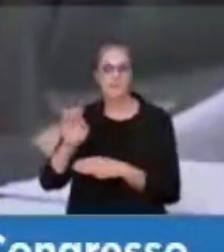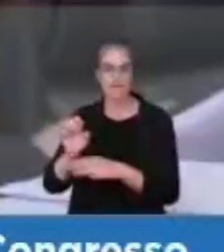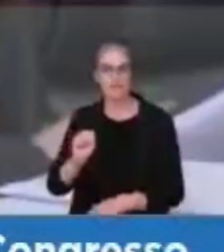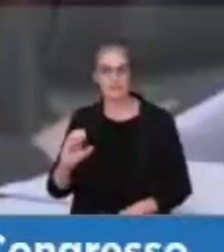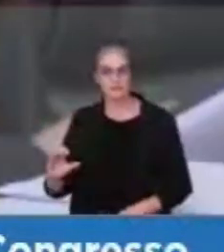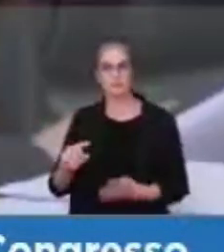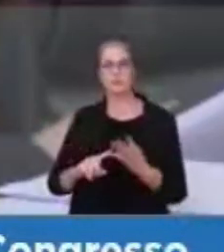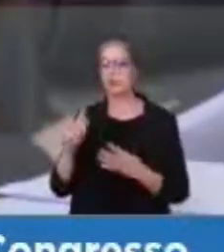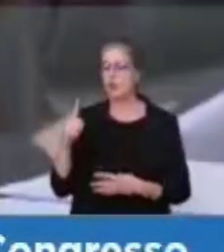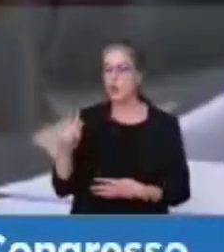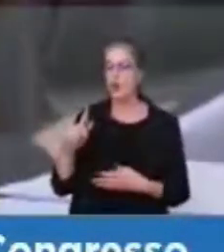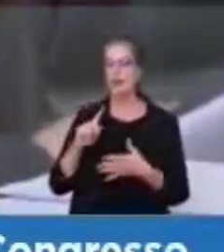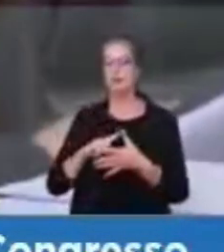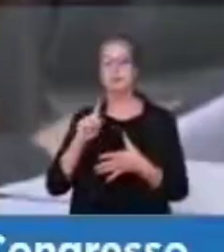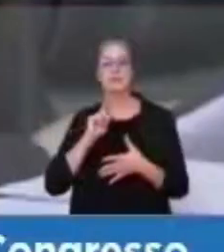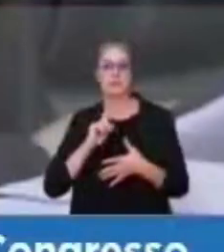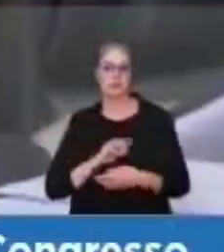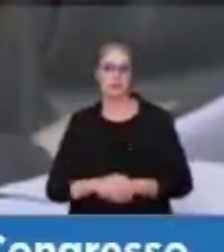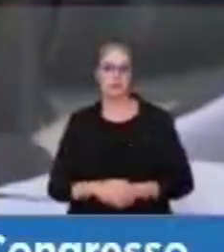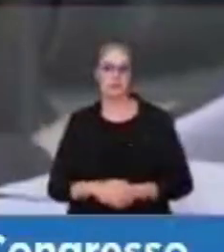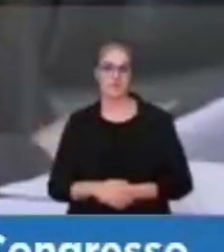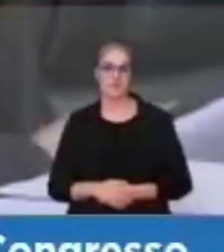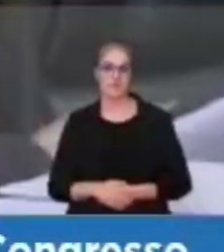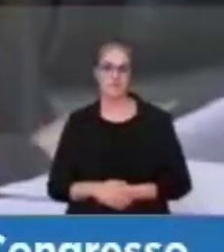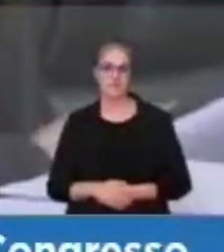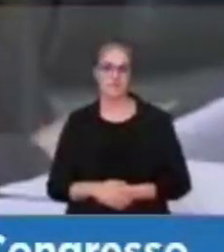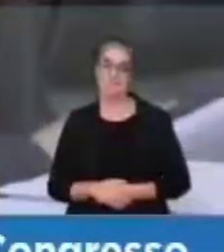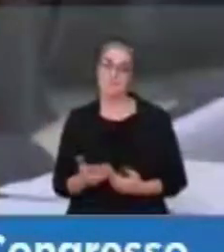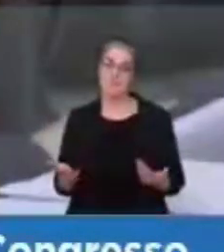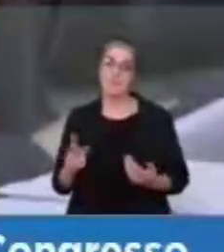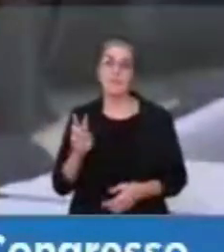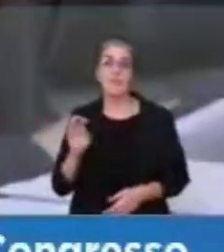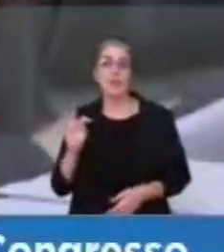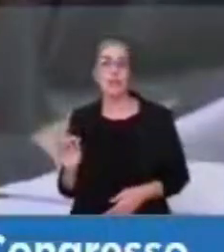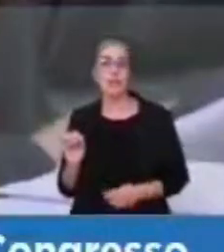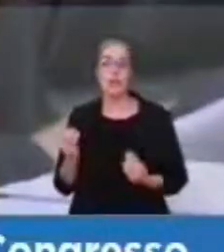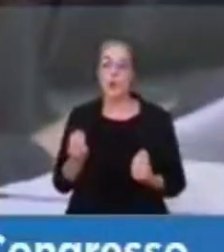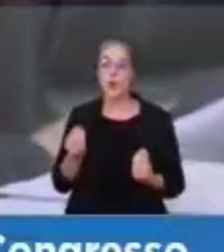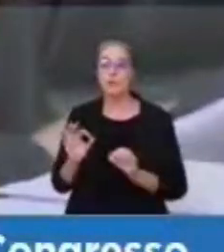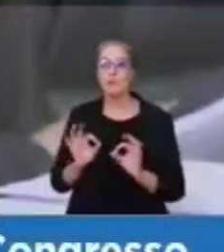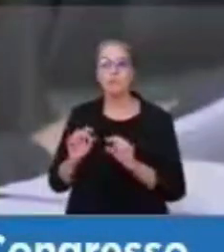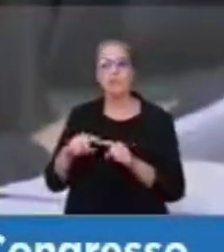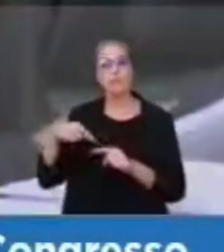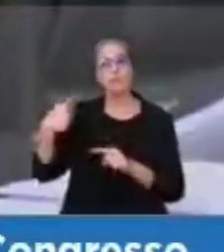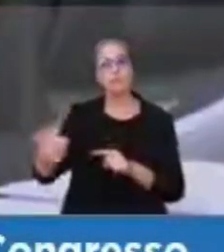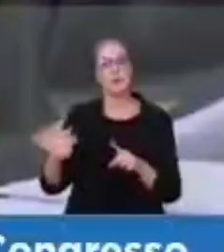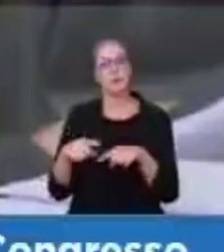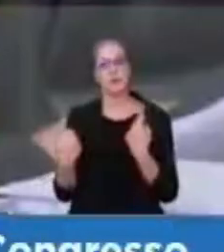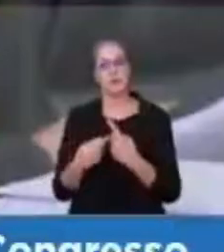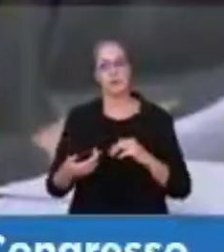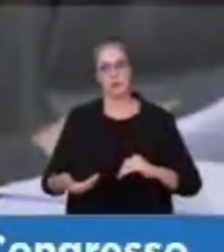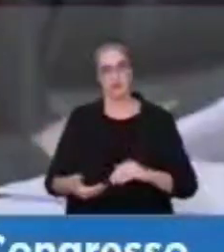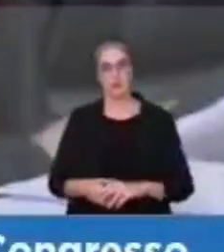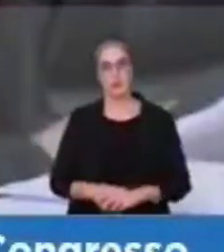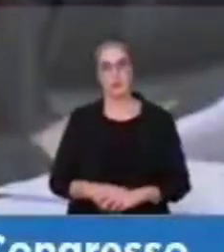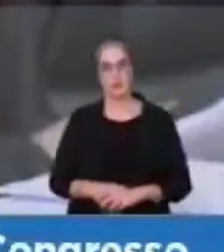Goiás e Minas Gerais, sobre os vetos para com o governo e para a próxima, para que seja apreciado na próxima sessão do Congresso